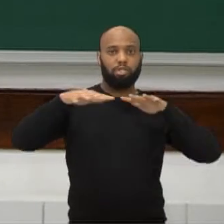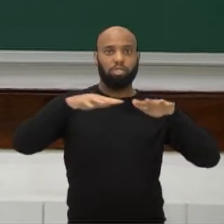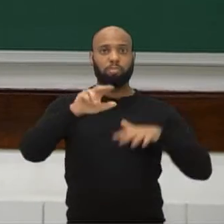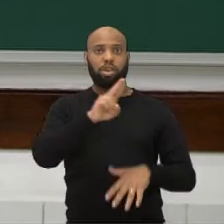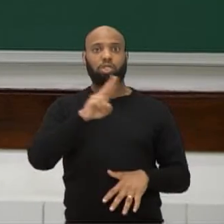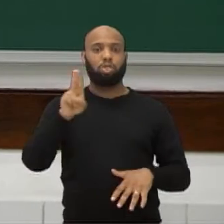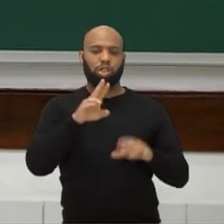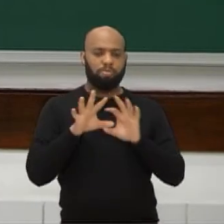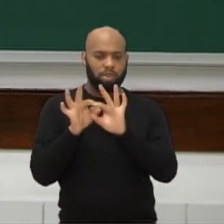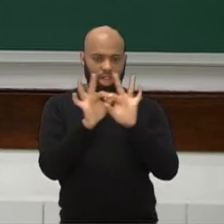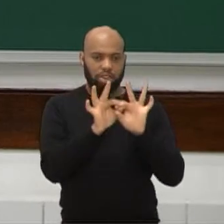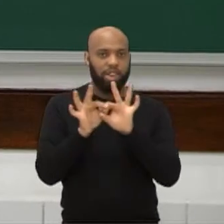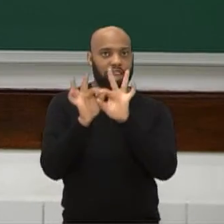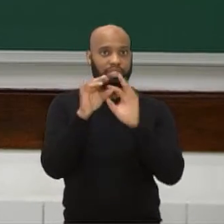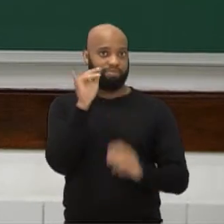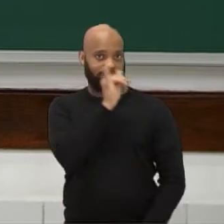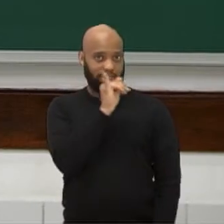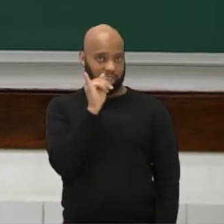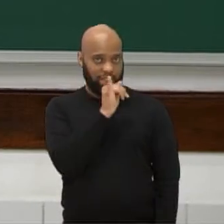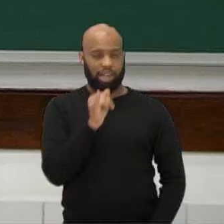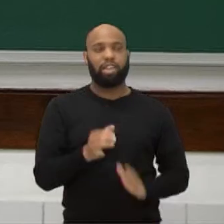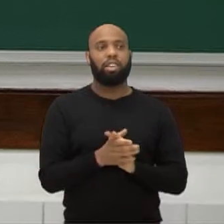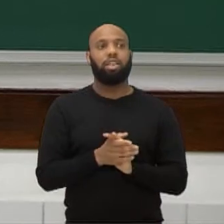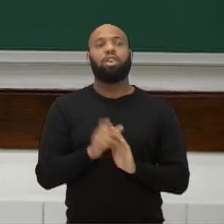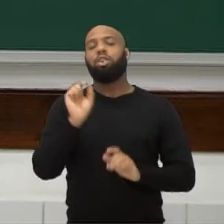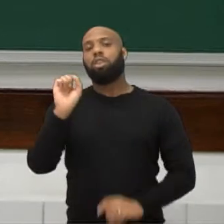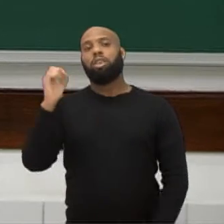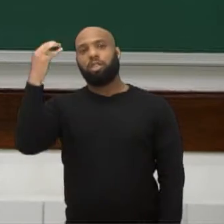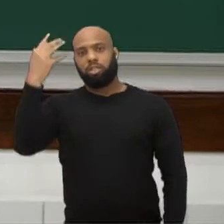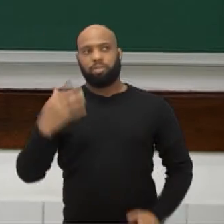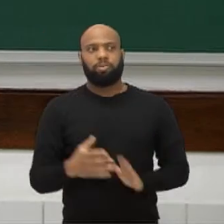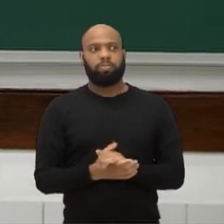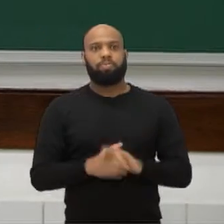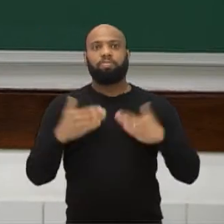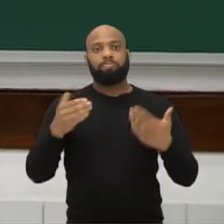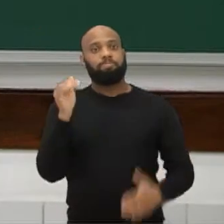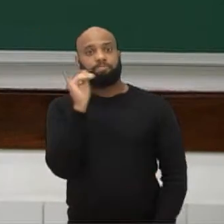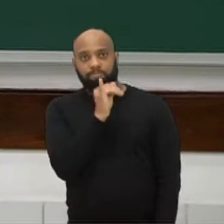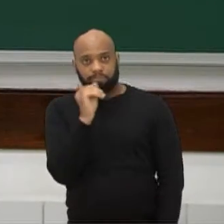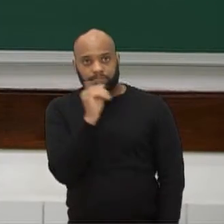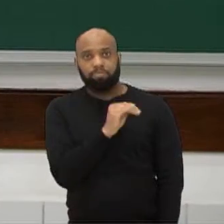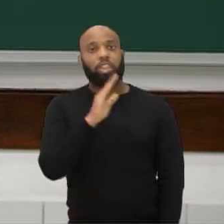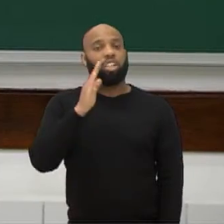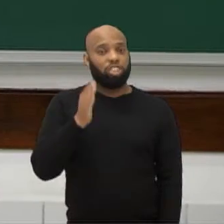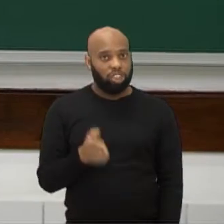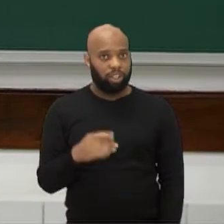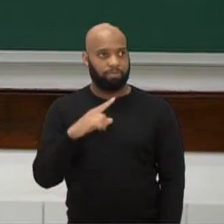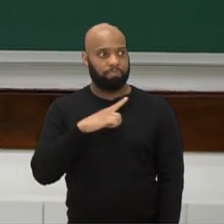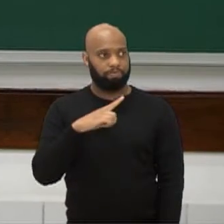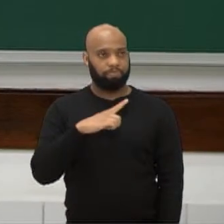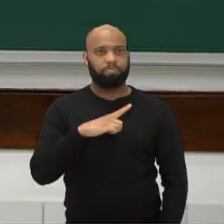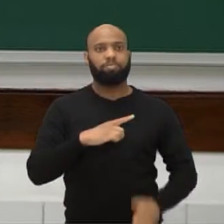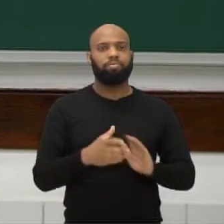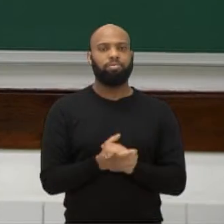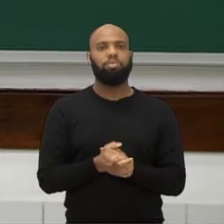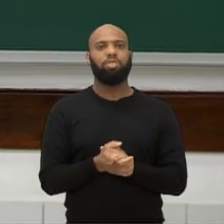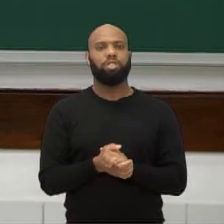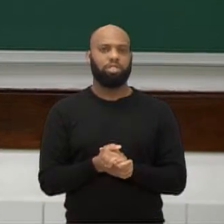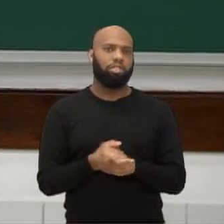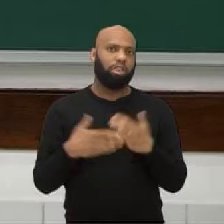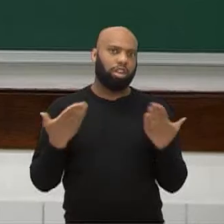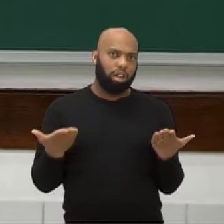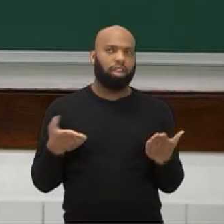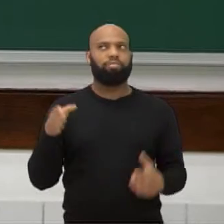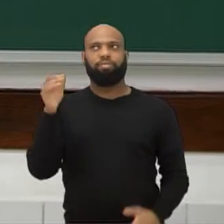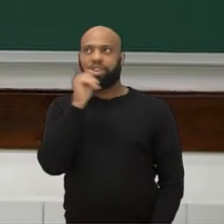chamado Unificação da Itália. E o que vai acontecer? A Itália já existia enquanto